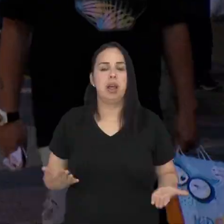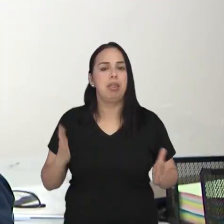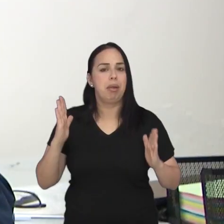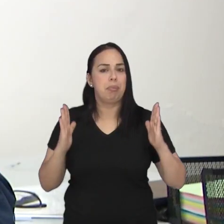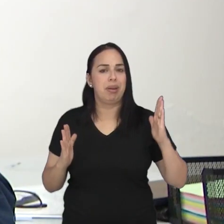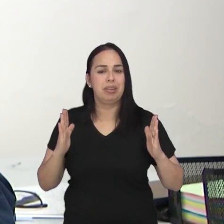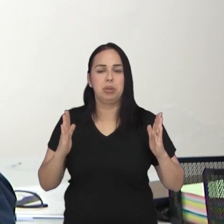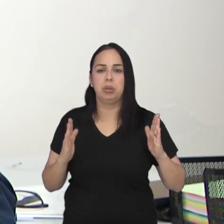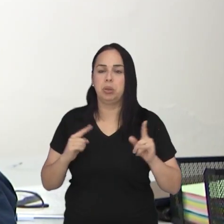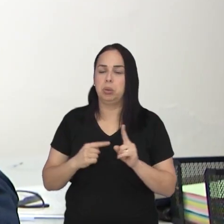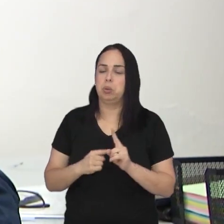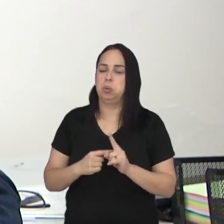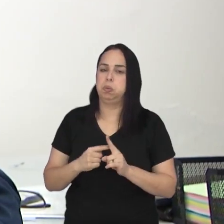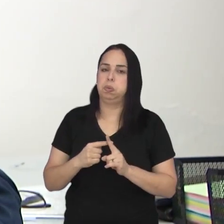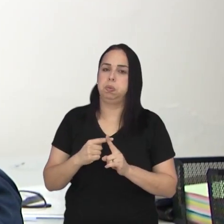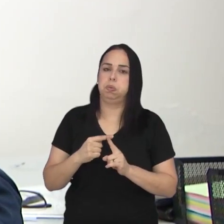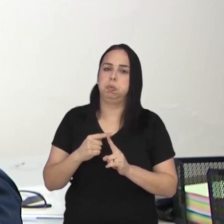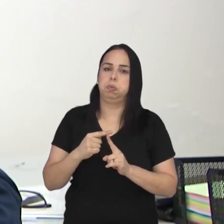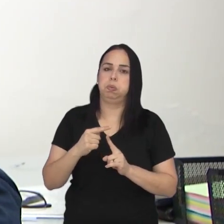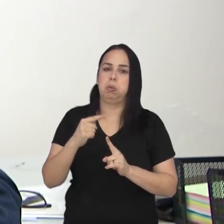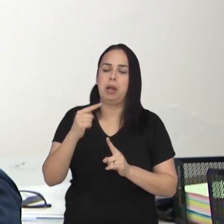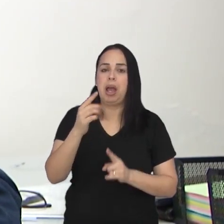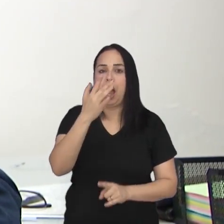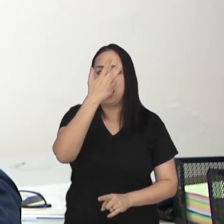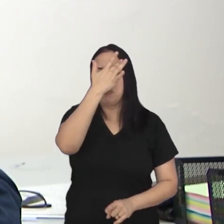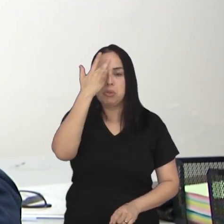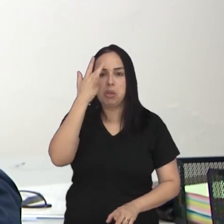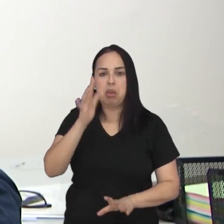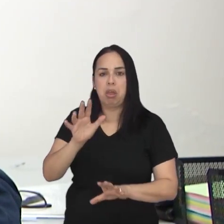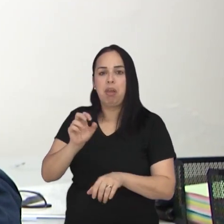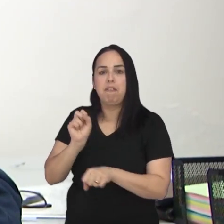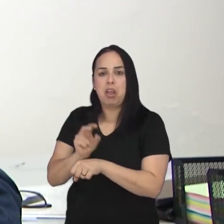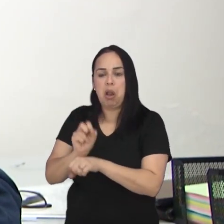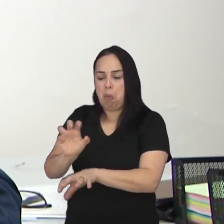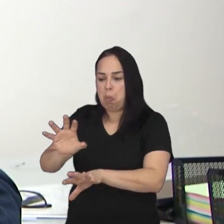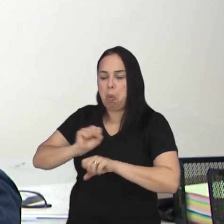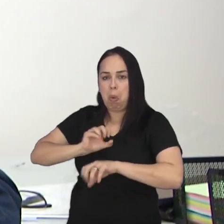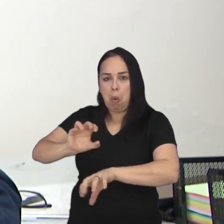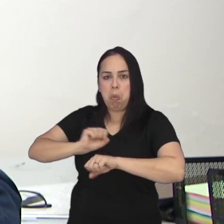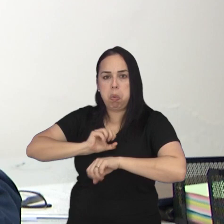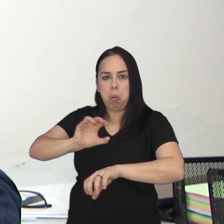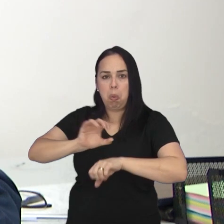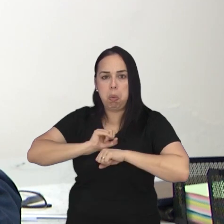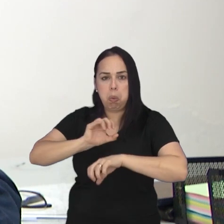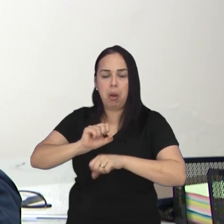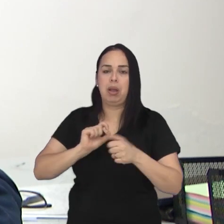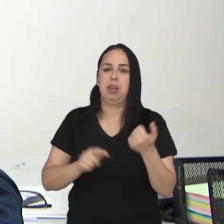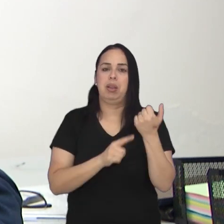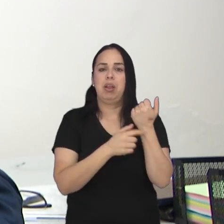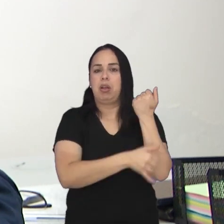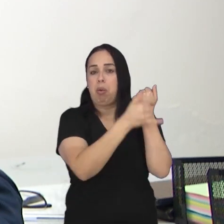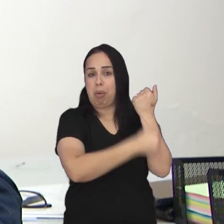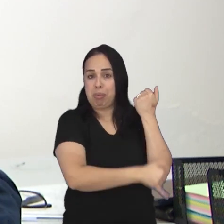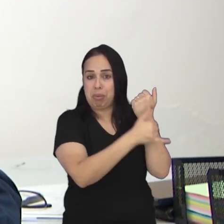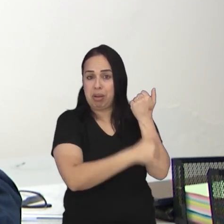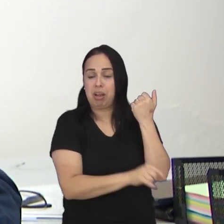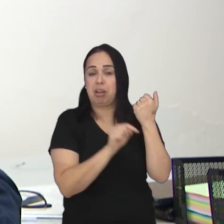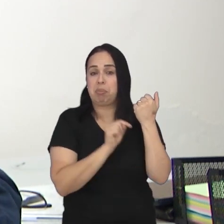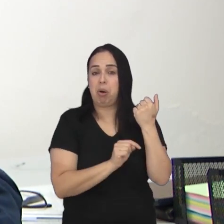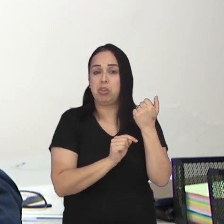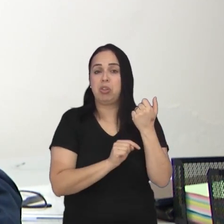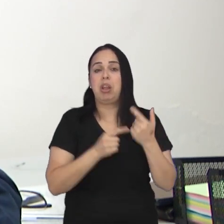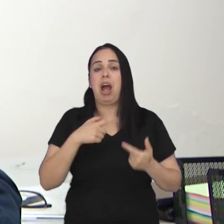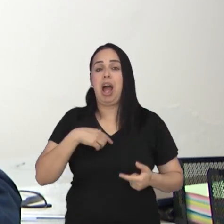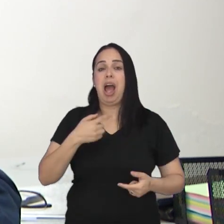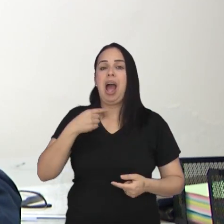extremo. É uma época em que se aumenta muito a incidência de viroses nos pronto-atendimento, né, que são as gastroenterites,